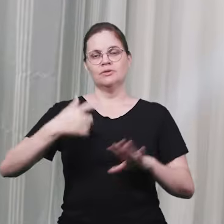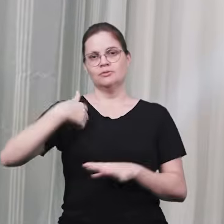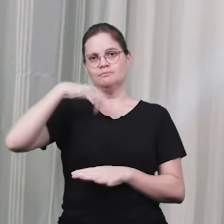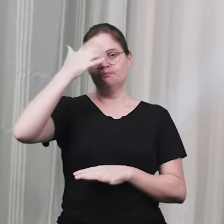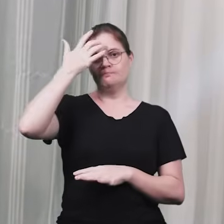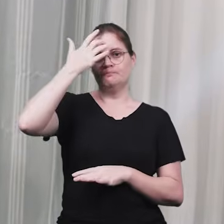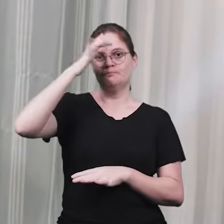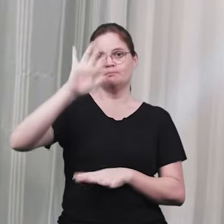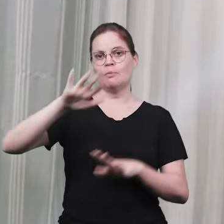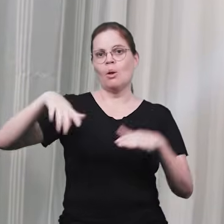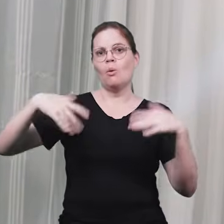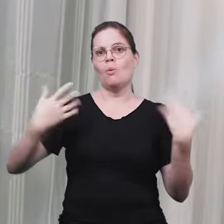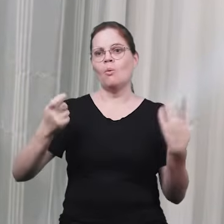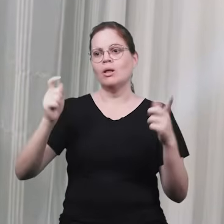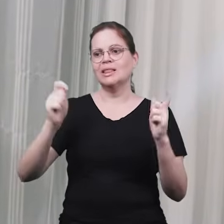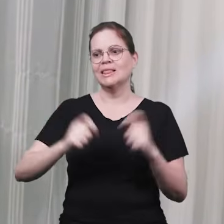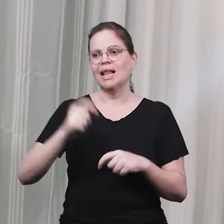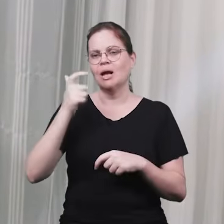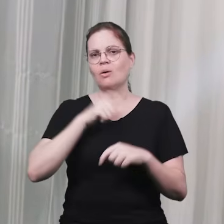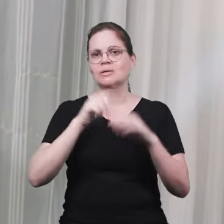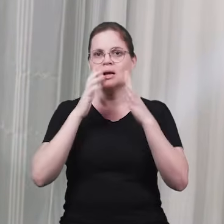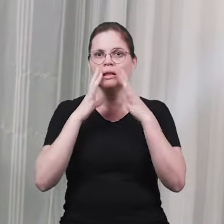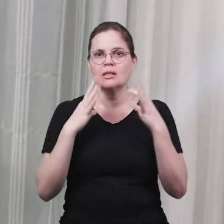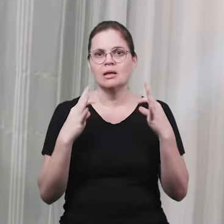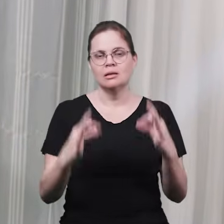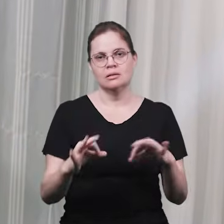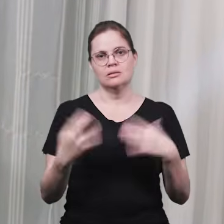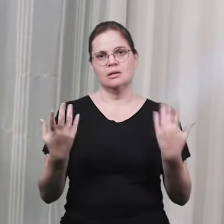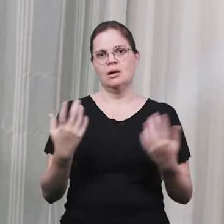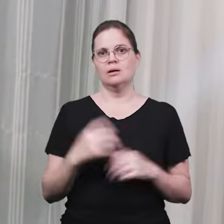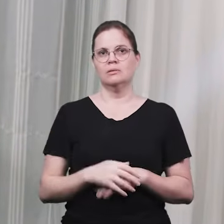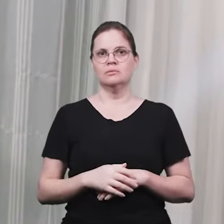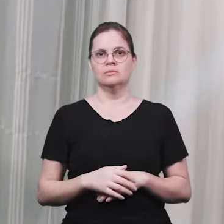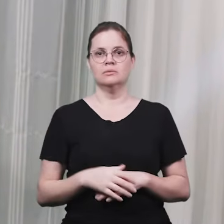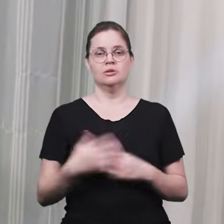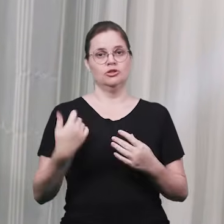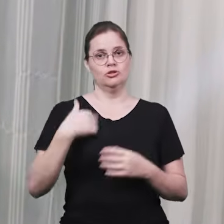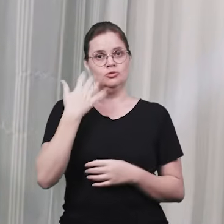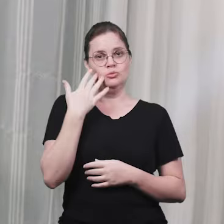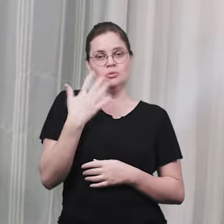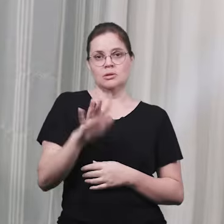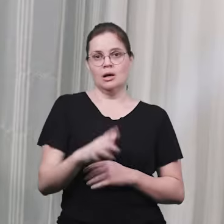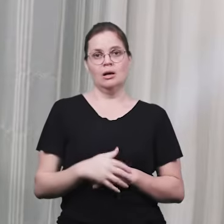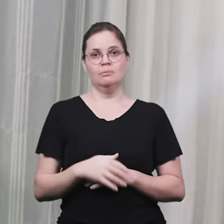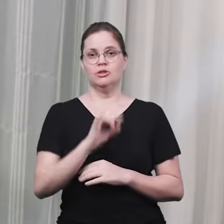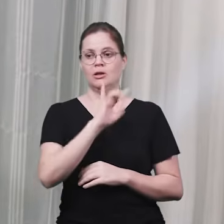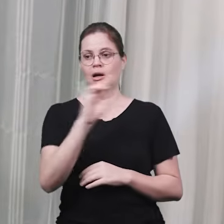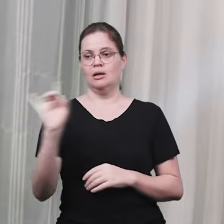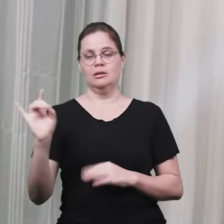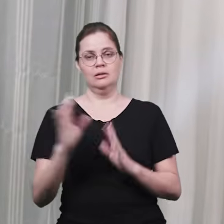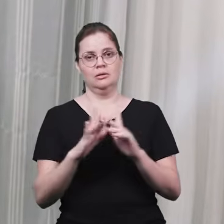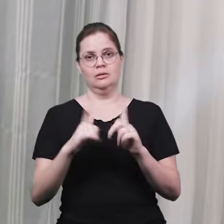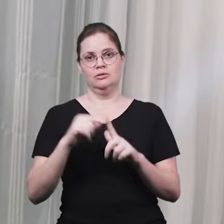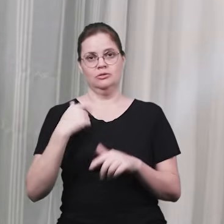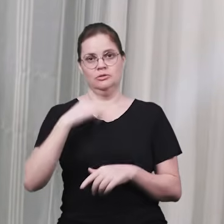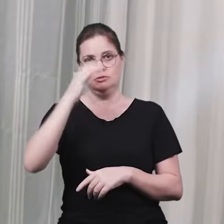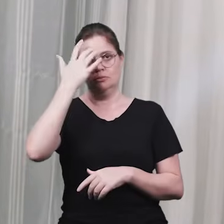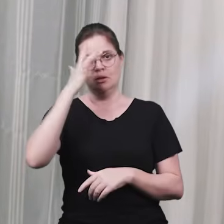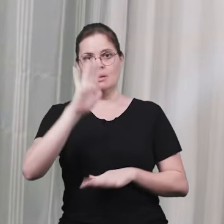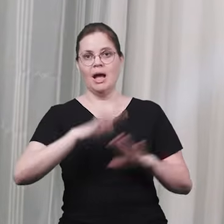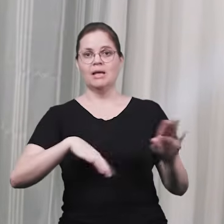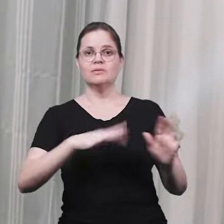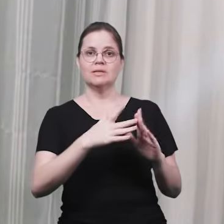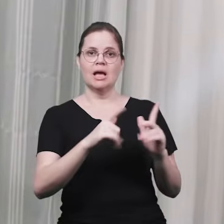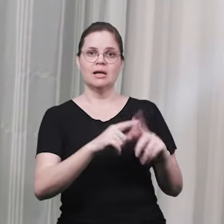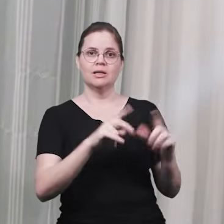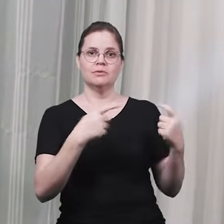sabemos qual é a necessidade das crianças, adolescentes, jovens, adultos das diversas igrejas. Então tem igreja que vai precisar de um nível de suporte